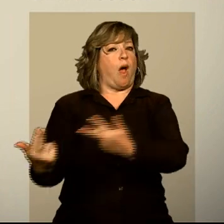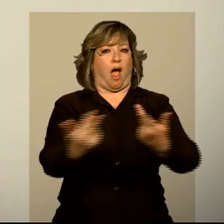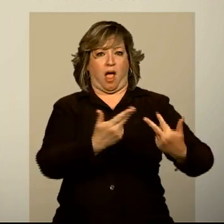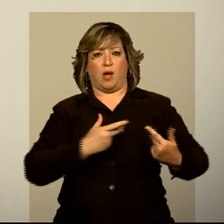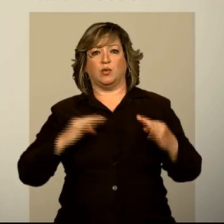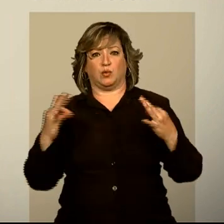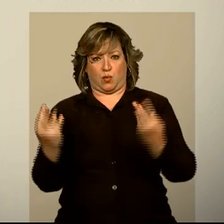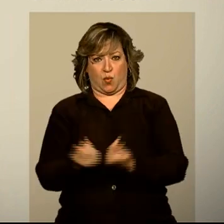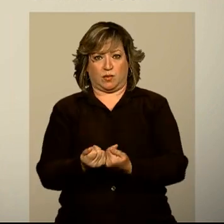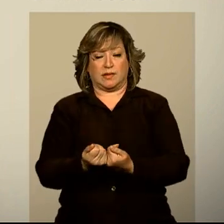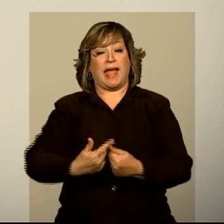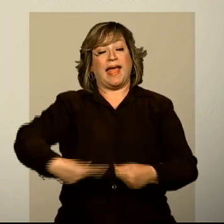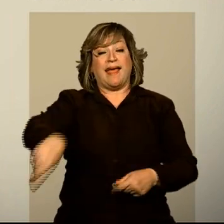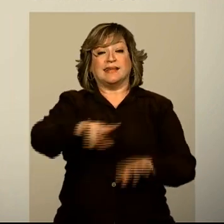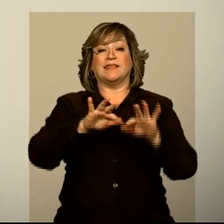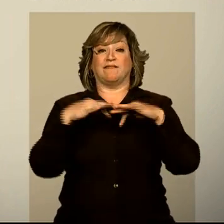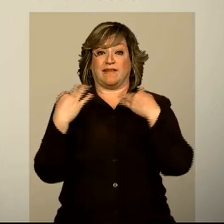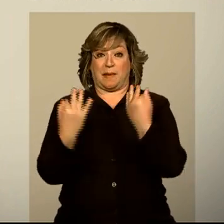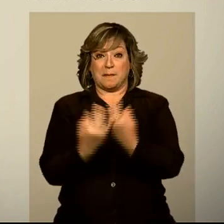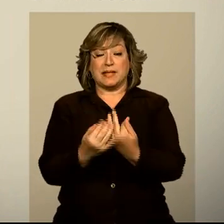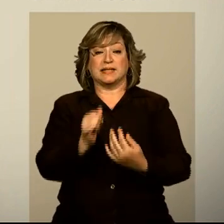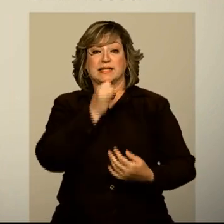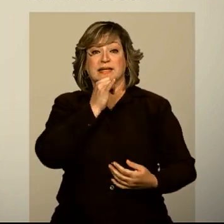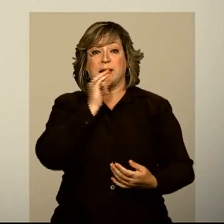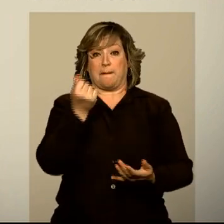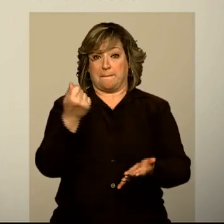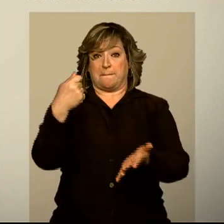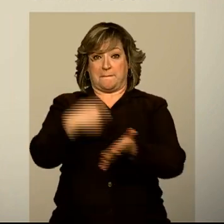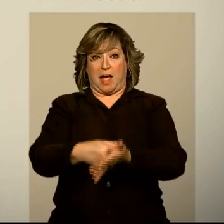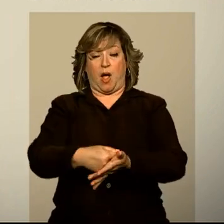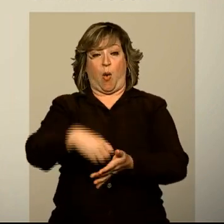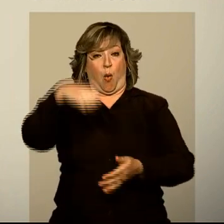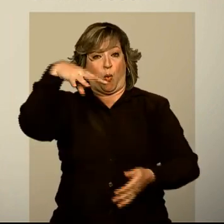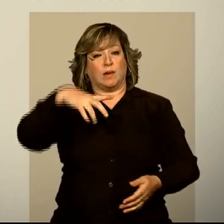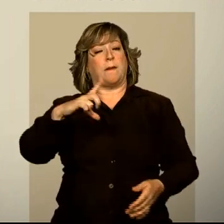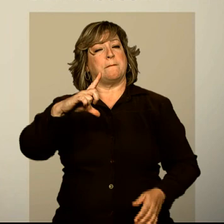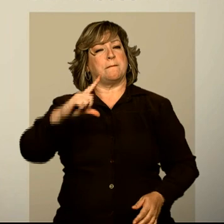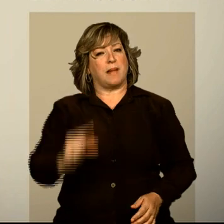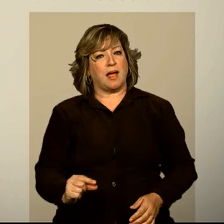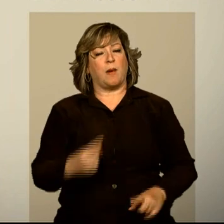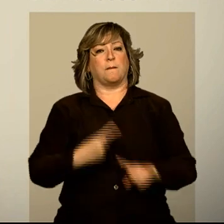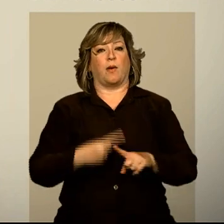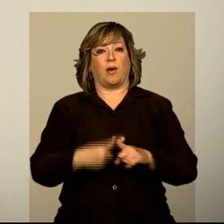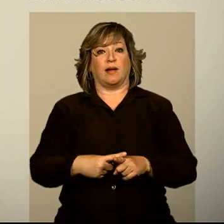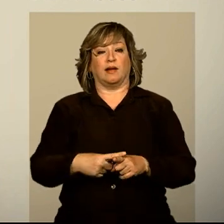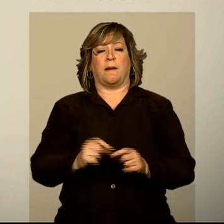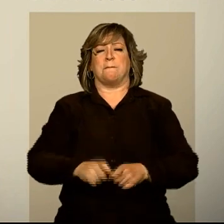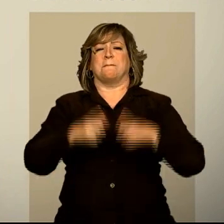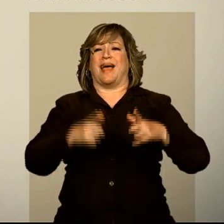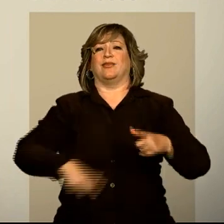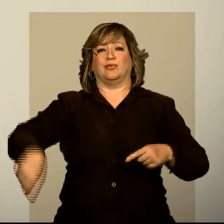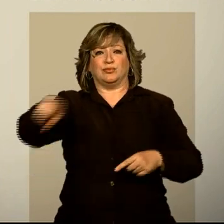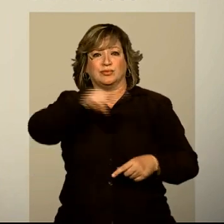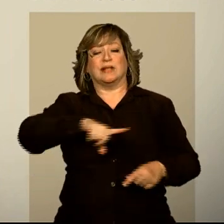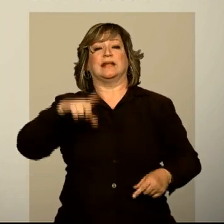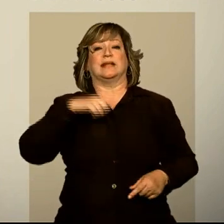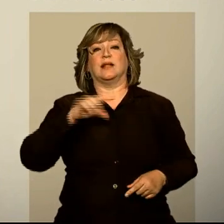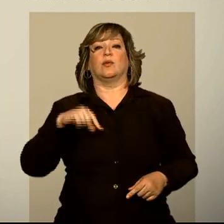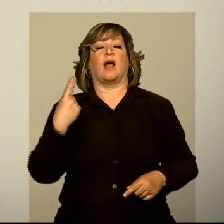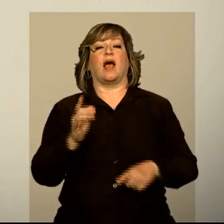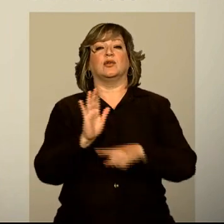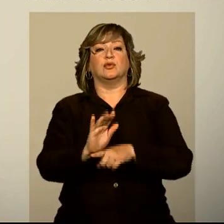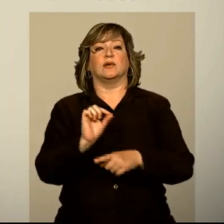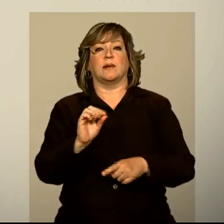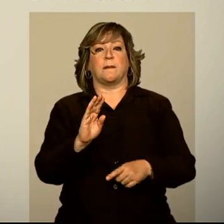todo mundo paga essas famílias aliás paga uma conta de luz menor porque em sua grande maioria são